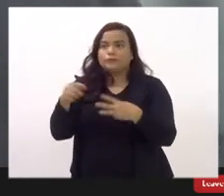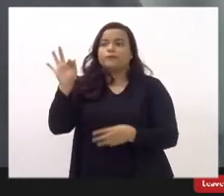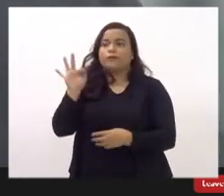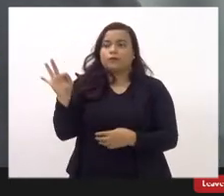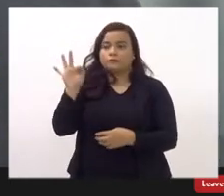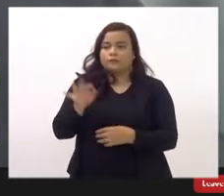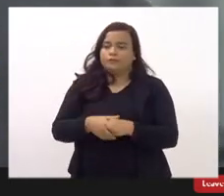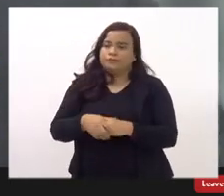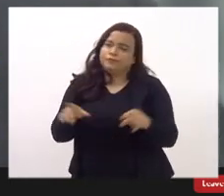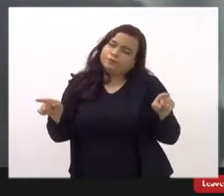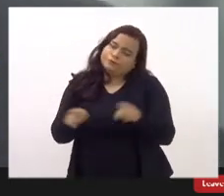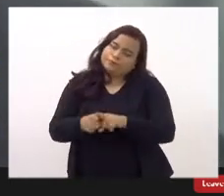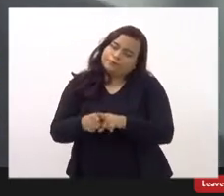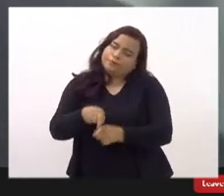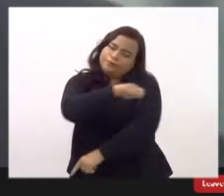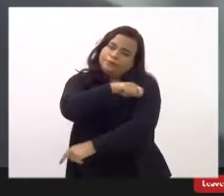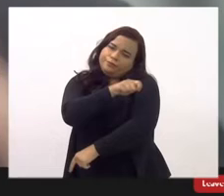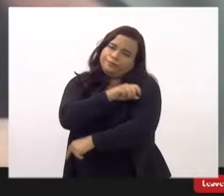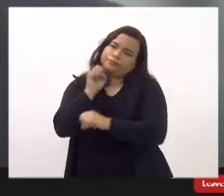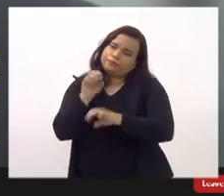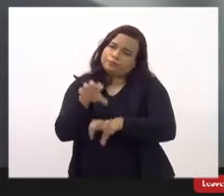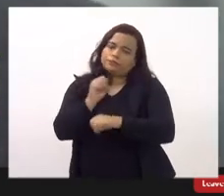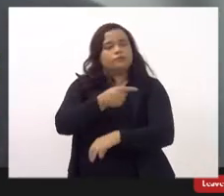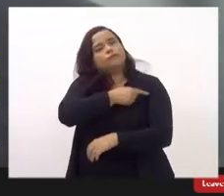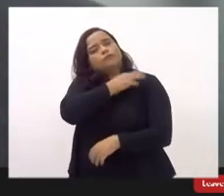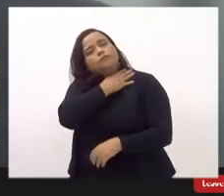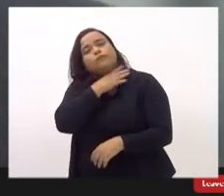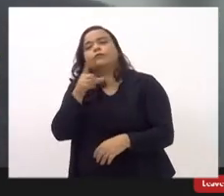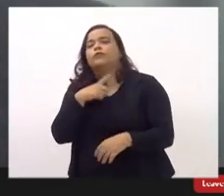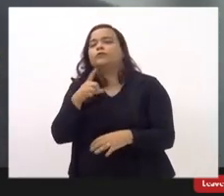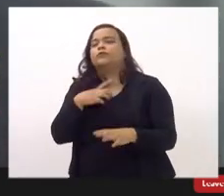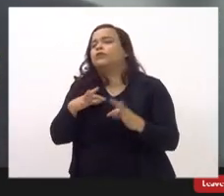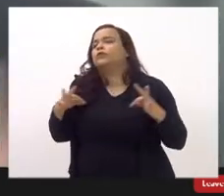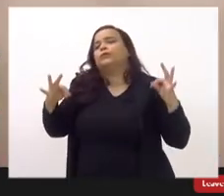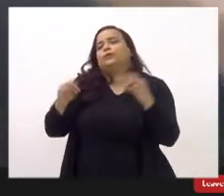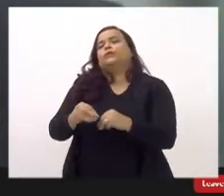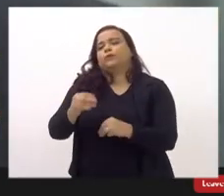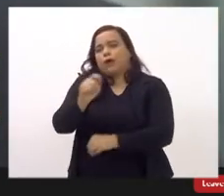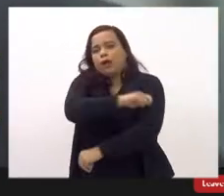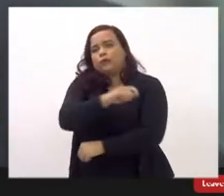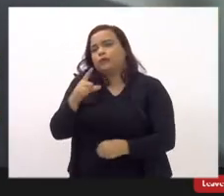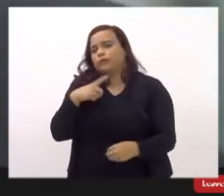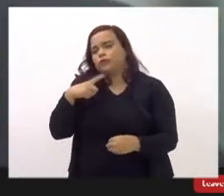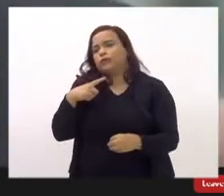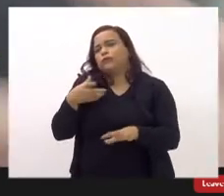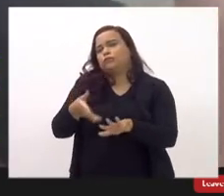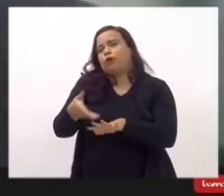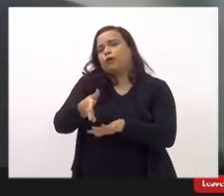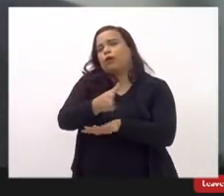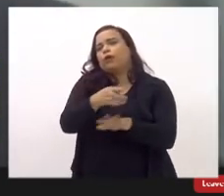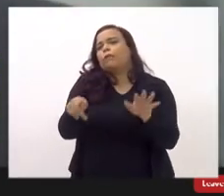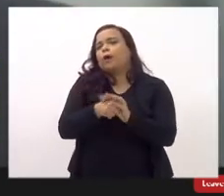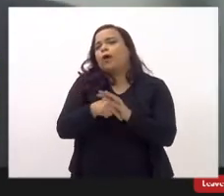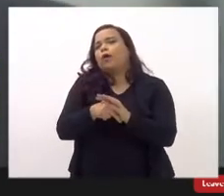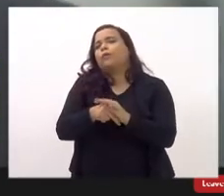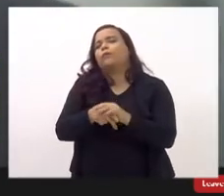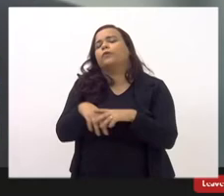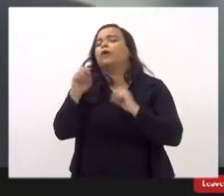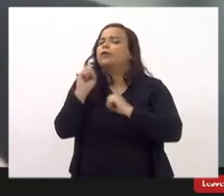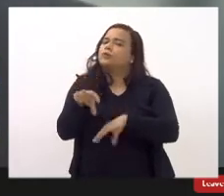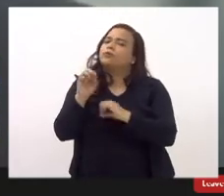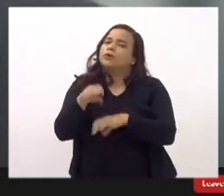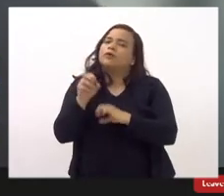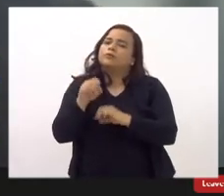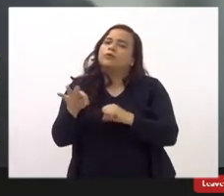alunos do ensino médio, ele abrangia, portanto, todos os estudantes da modalidade da educação